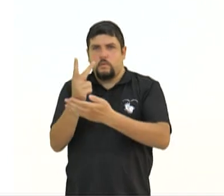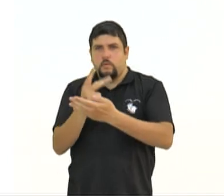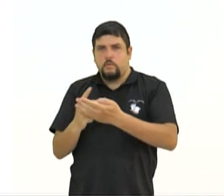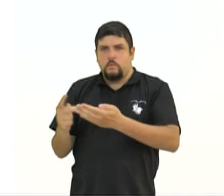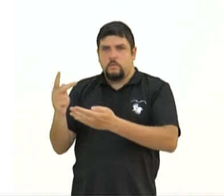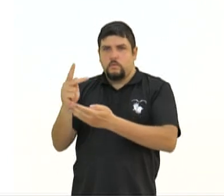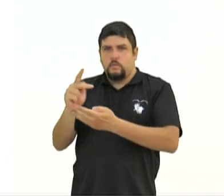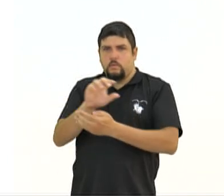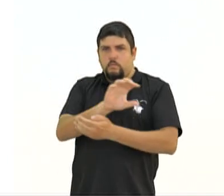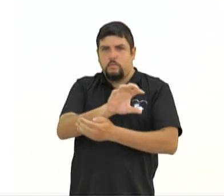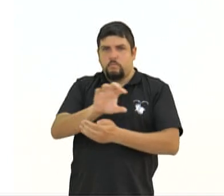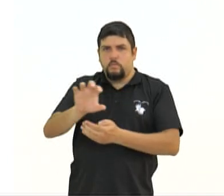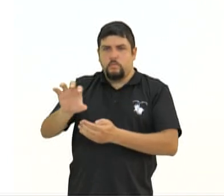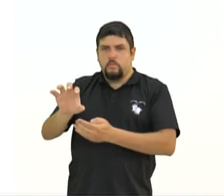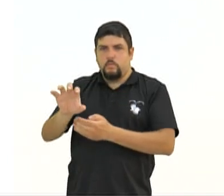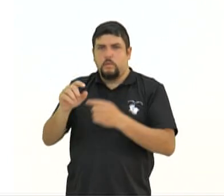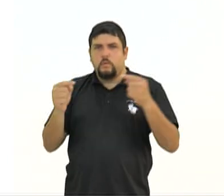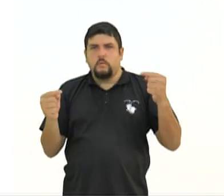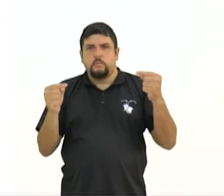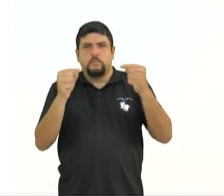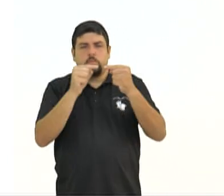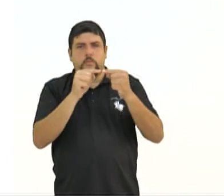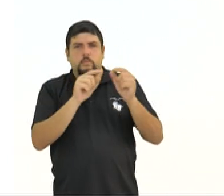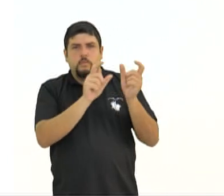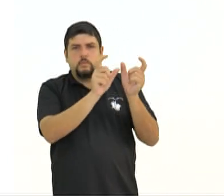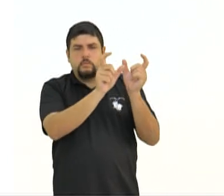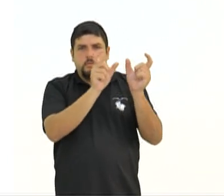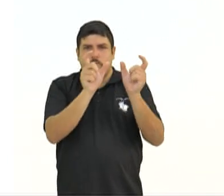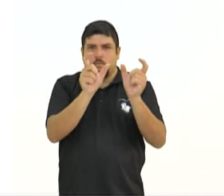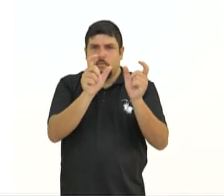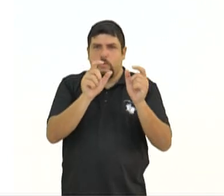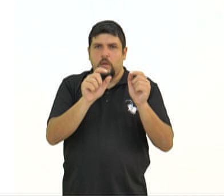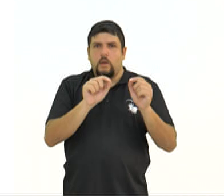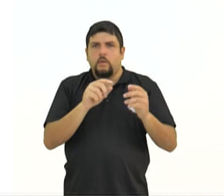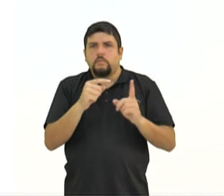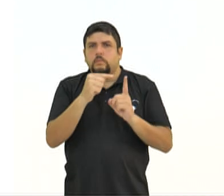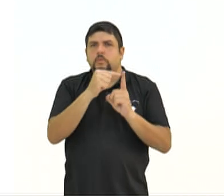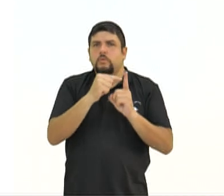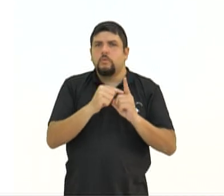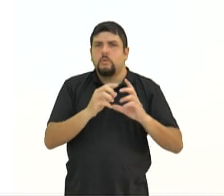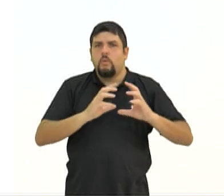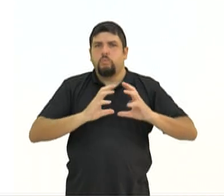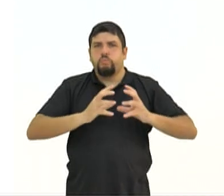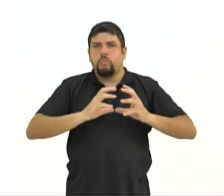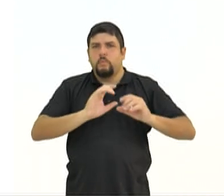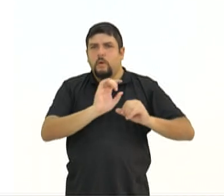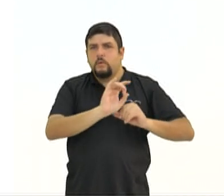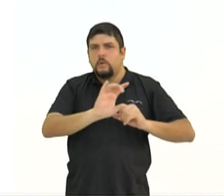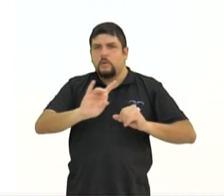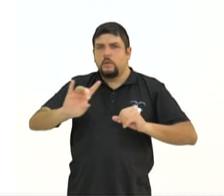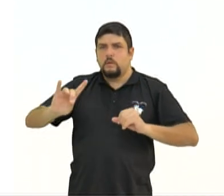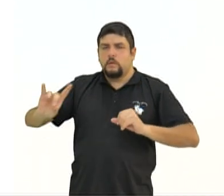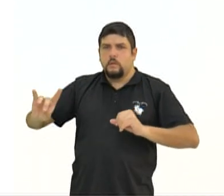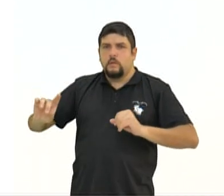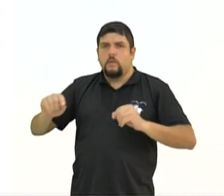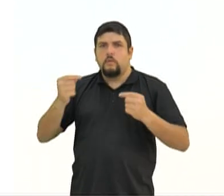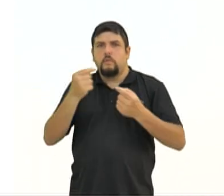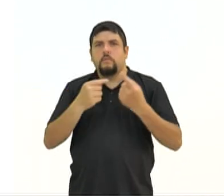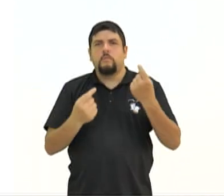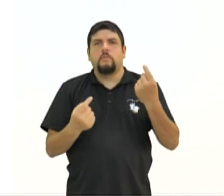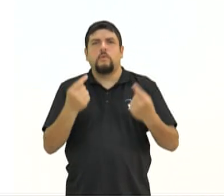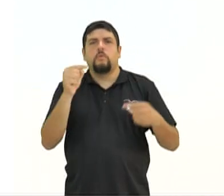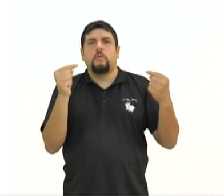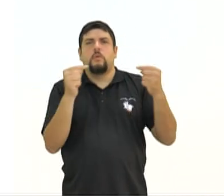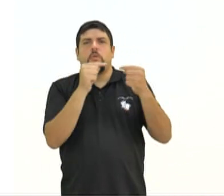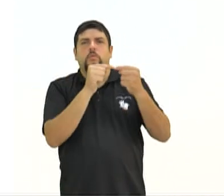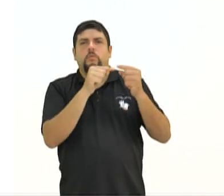E E. El futebol. Vocês vão observar cada tipo de bola, as características, né, de cada tipo de bola e em que